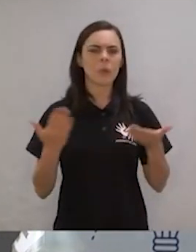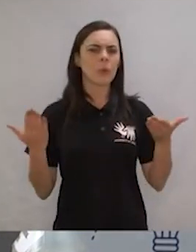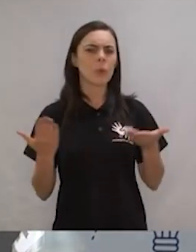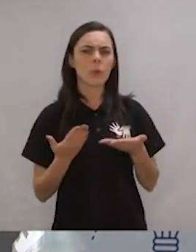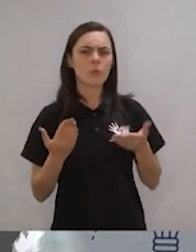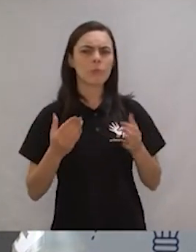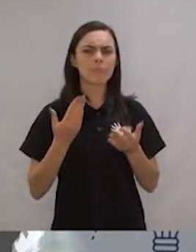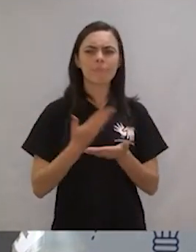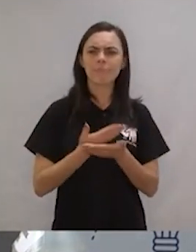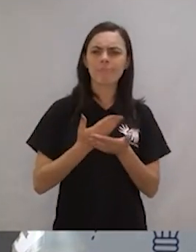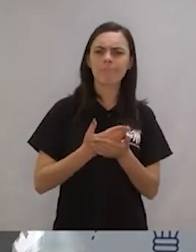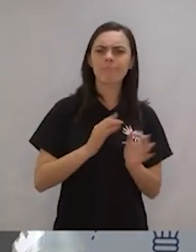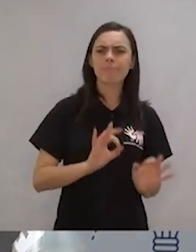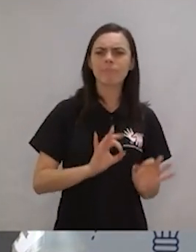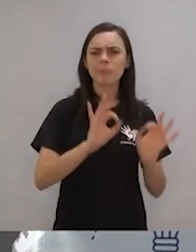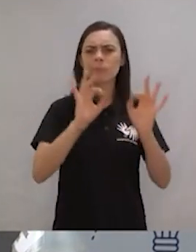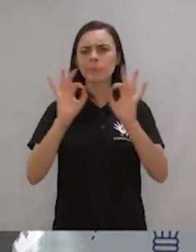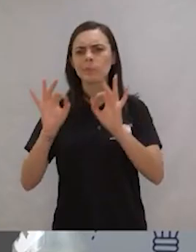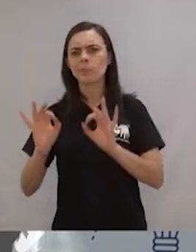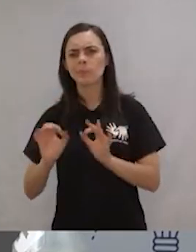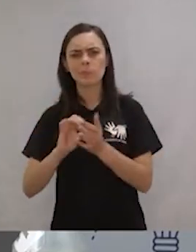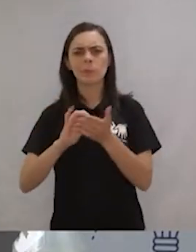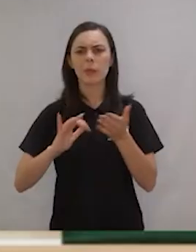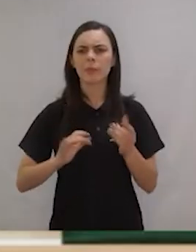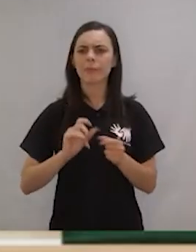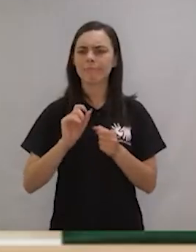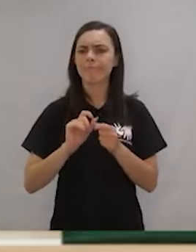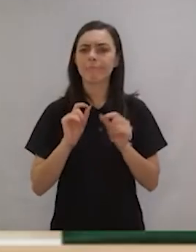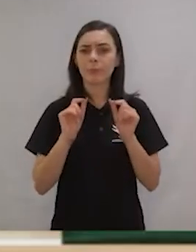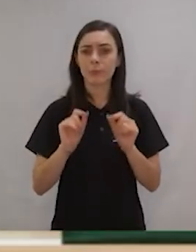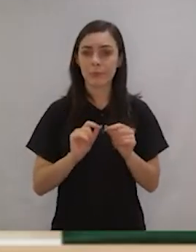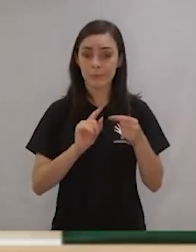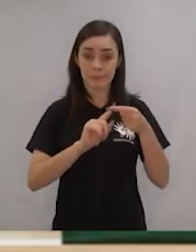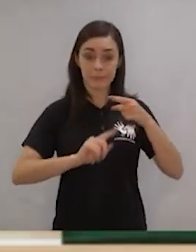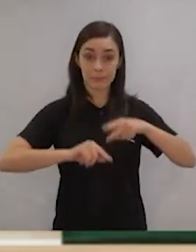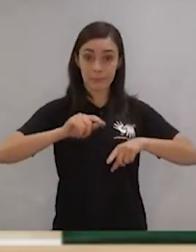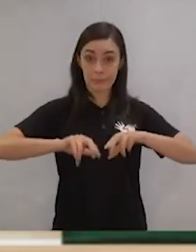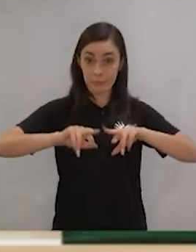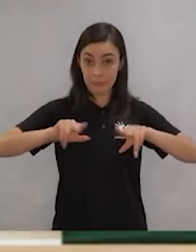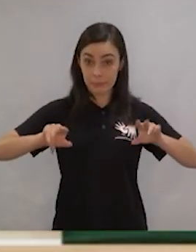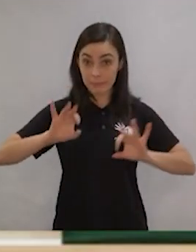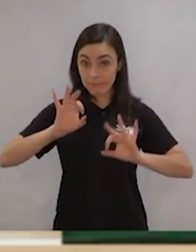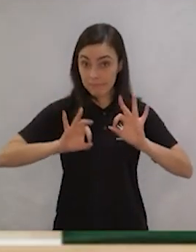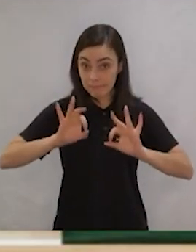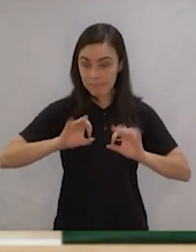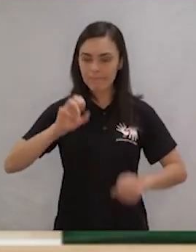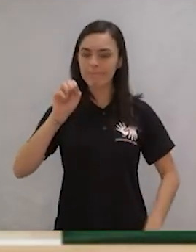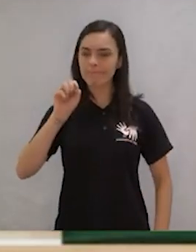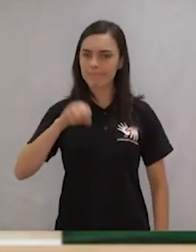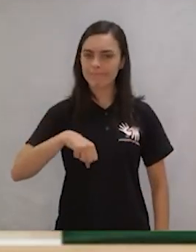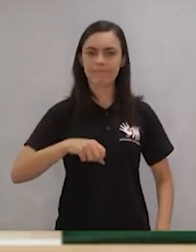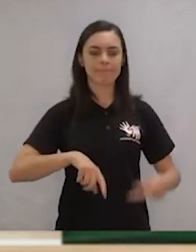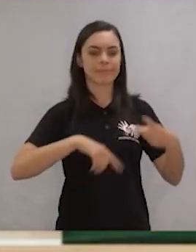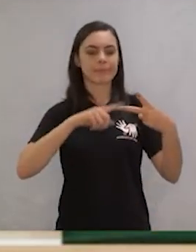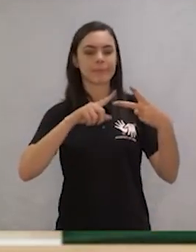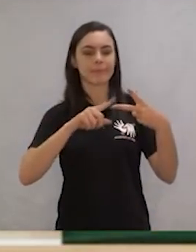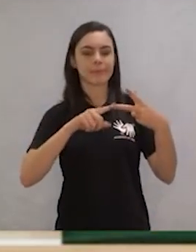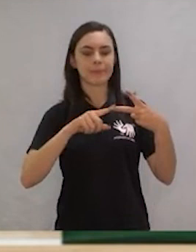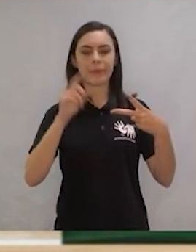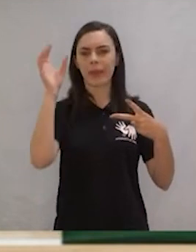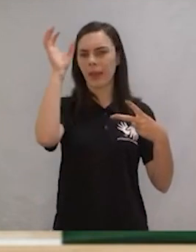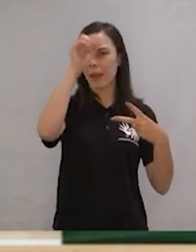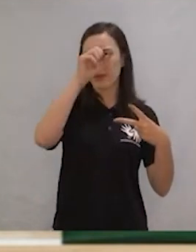as atividades que nós fizemos hoje? Nós separamos os materiais? Sim.